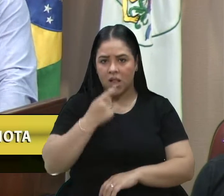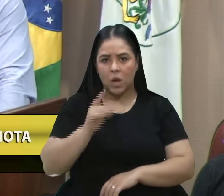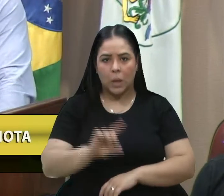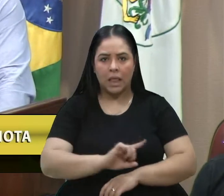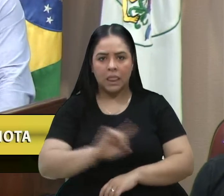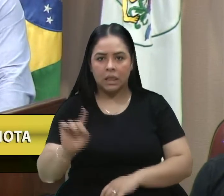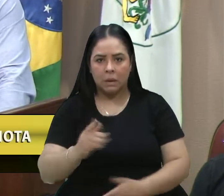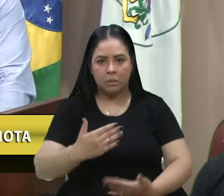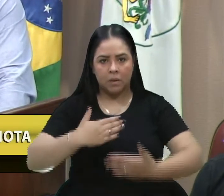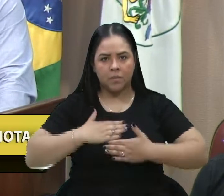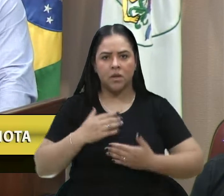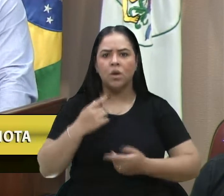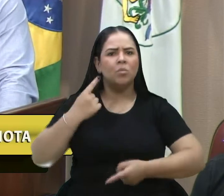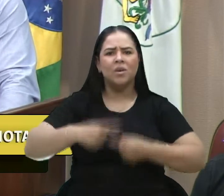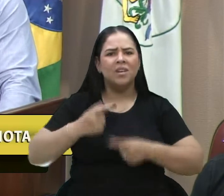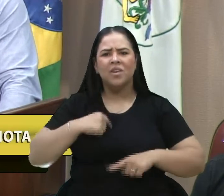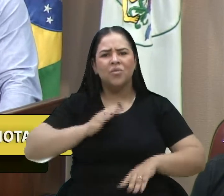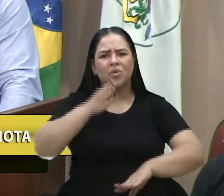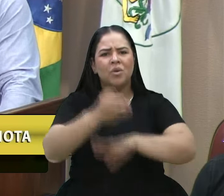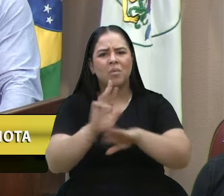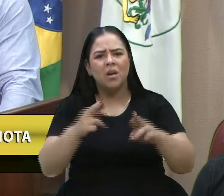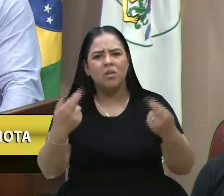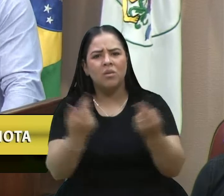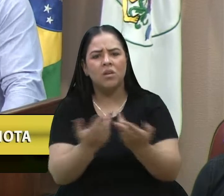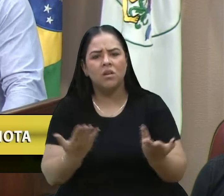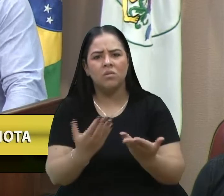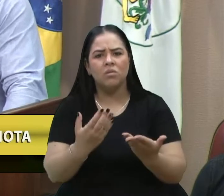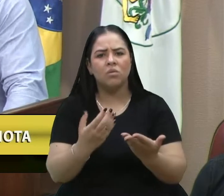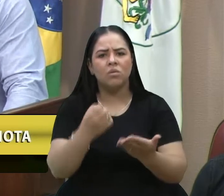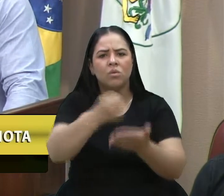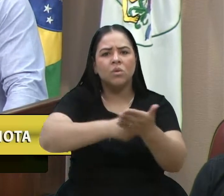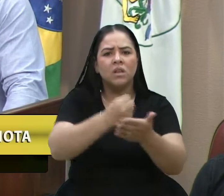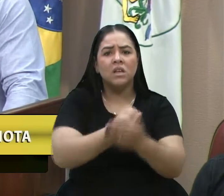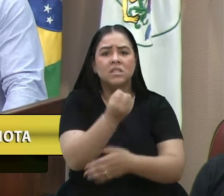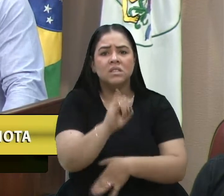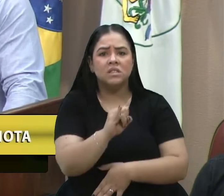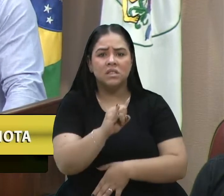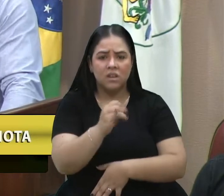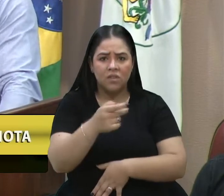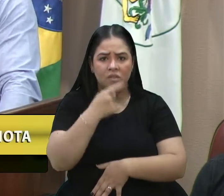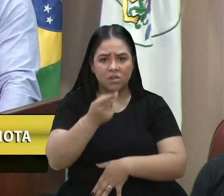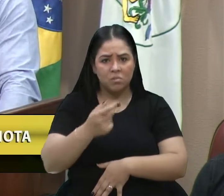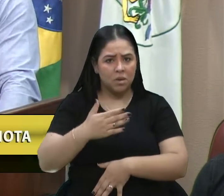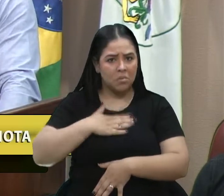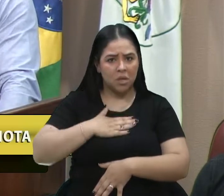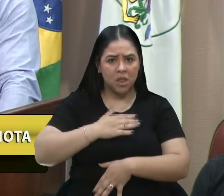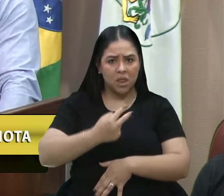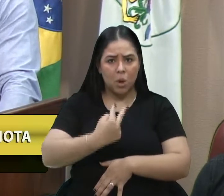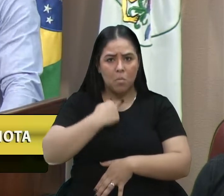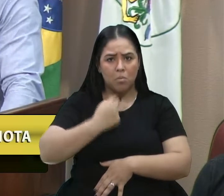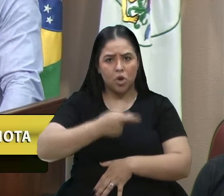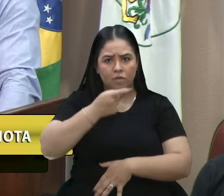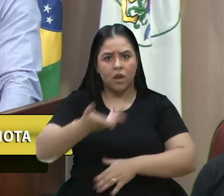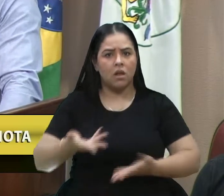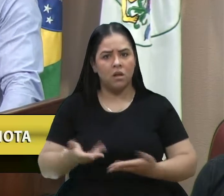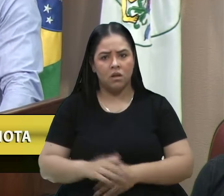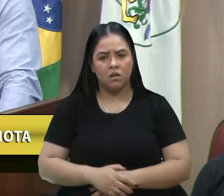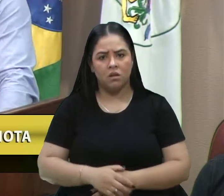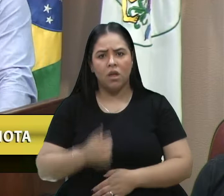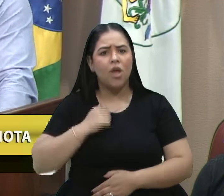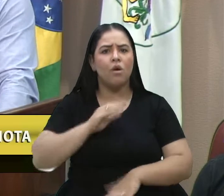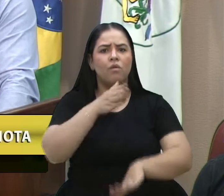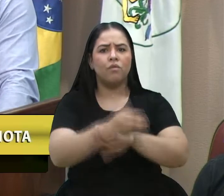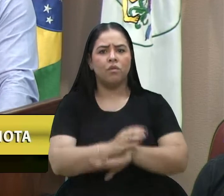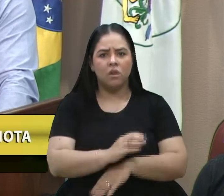Para que eu vou numa reunião defender alguém se me negam o direito de falar? Eu fui lá fazer o quê? Papel